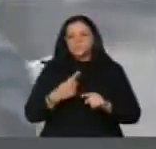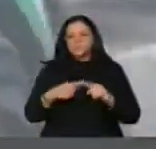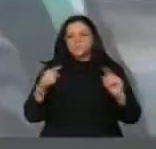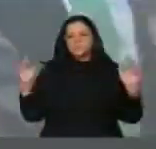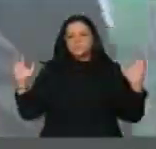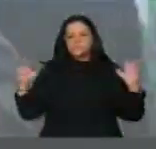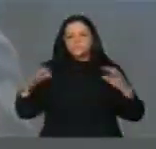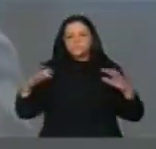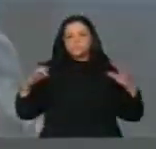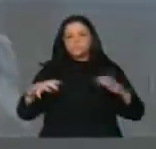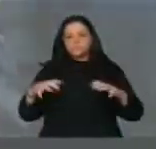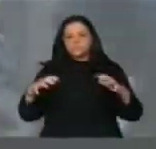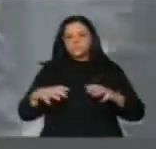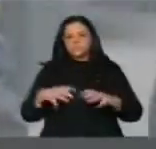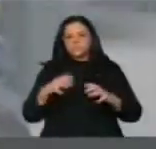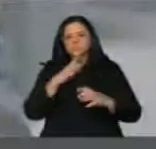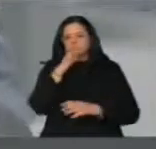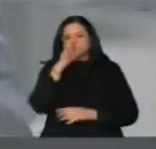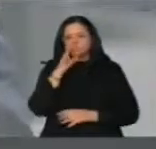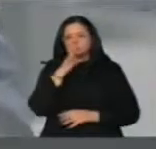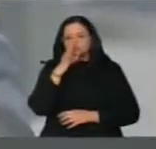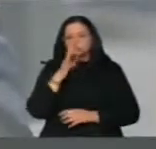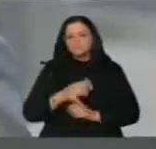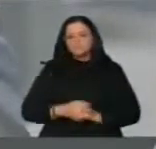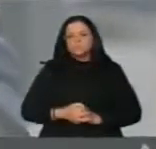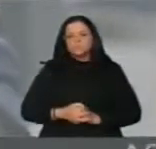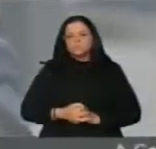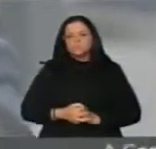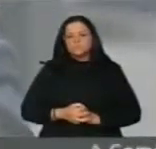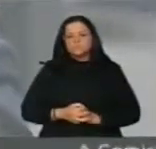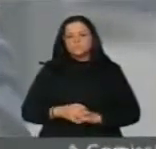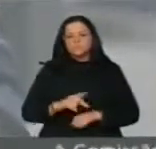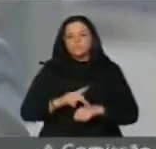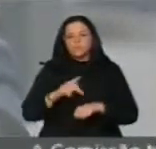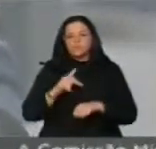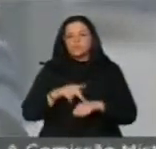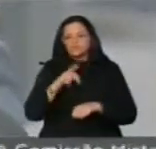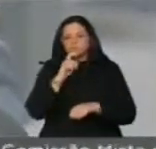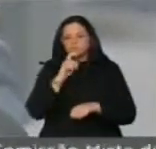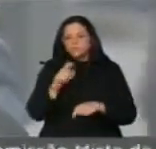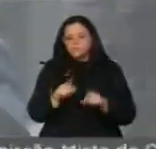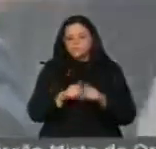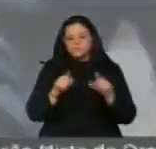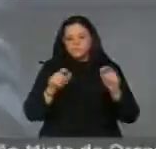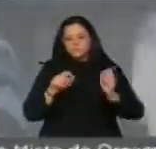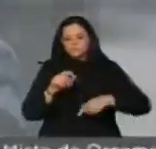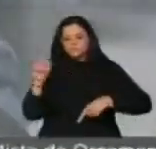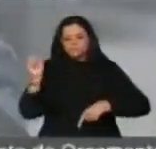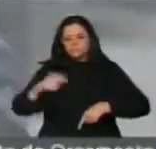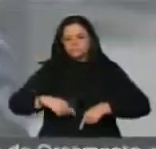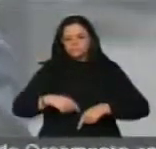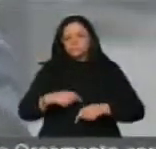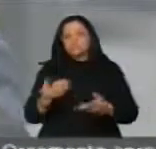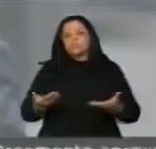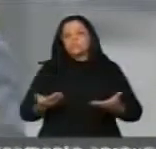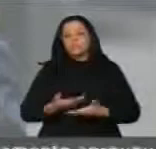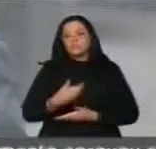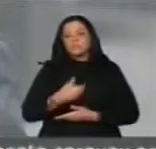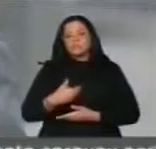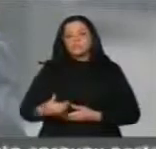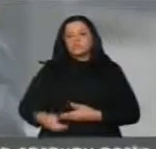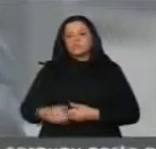chuvas e da queda de granizo. O governo do estado do Rio Grande do Sul decretou o estado de